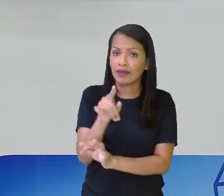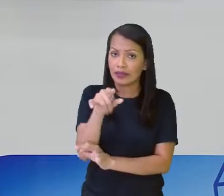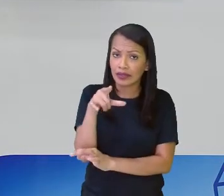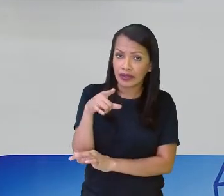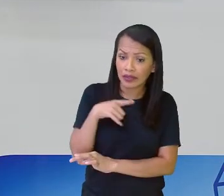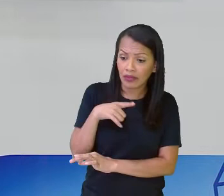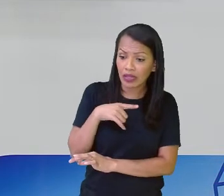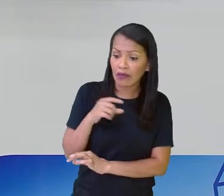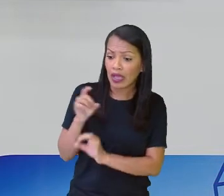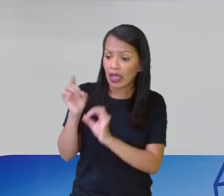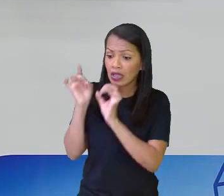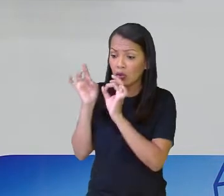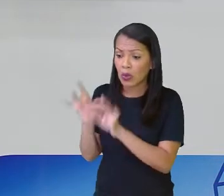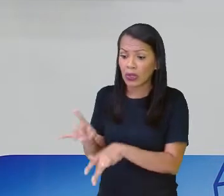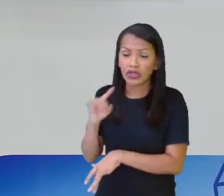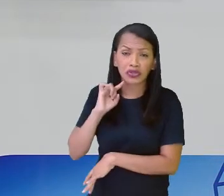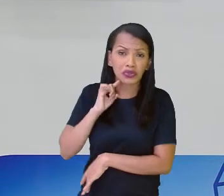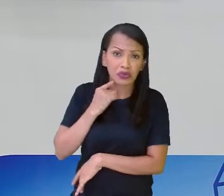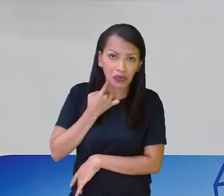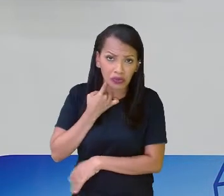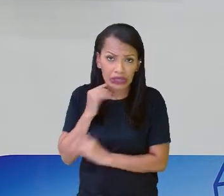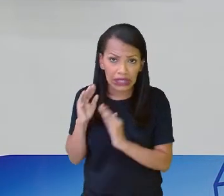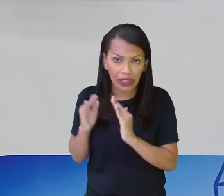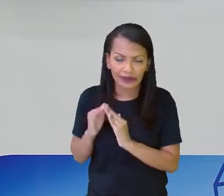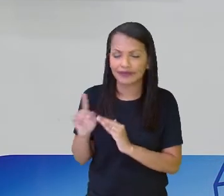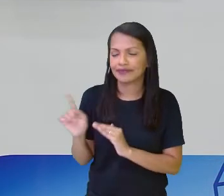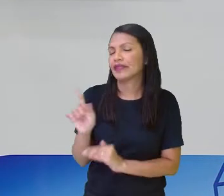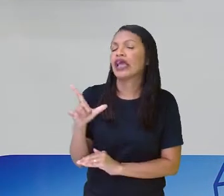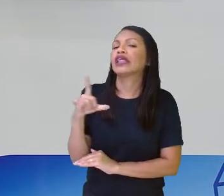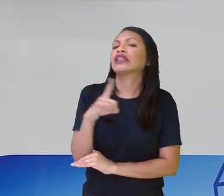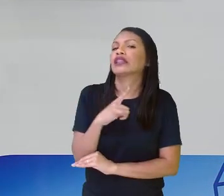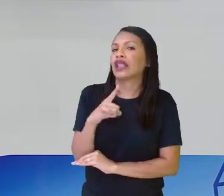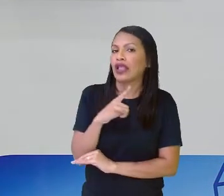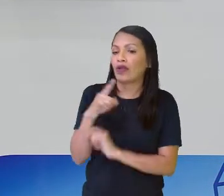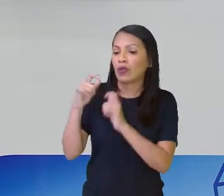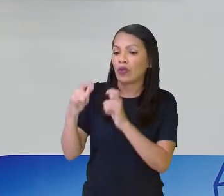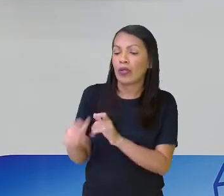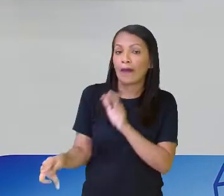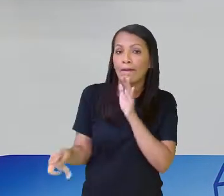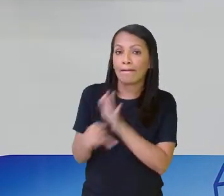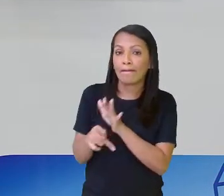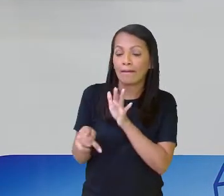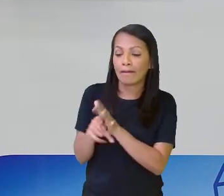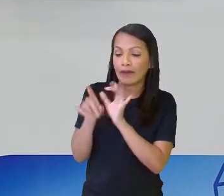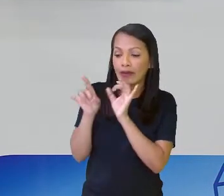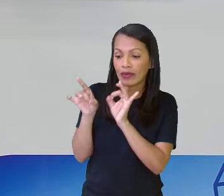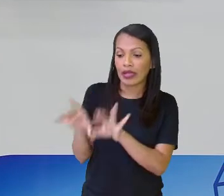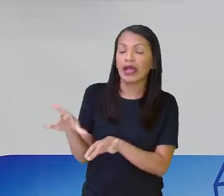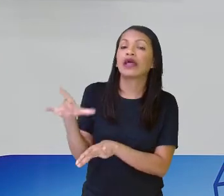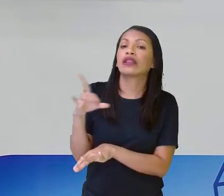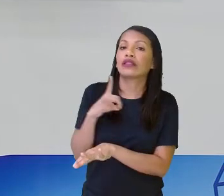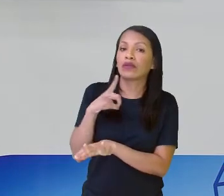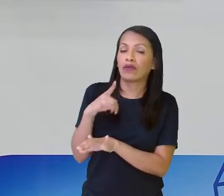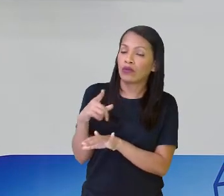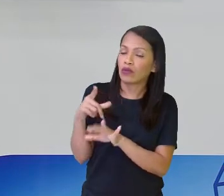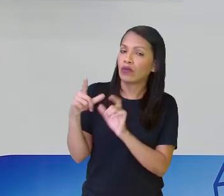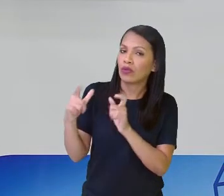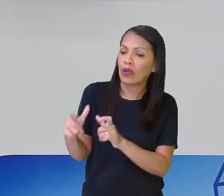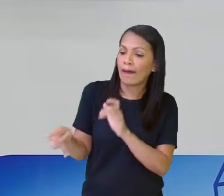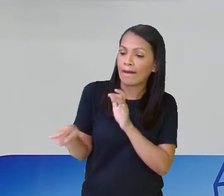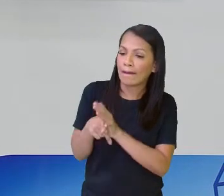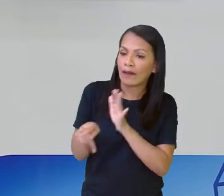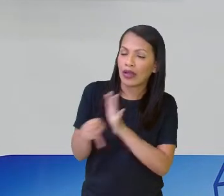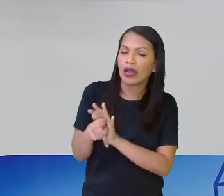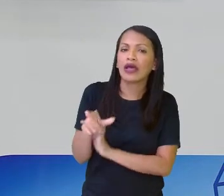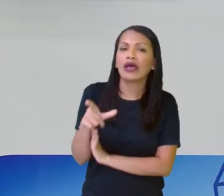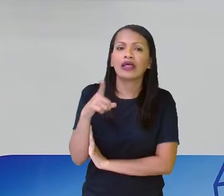você não deve jogar no lixo comum. Tem os lugares corretos para serem descartadas. Existem pontos de coleta, porque eles